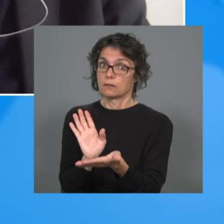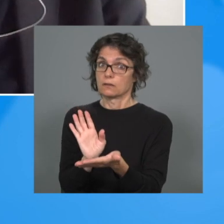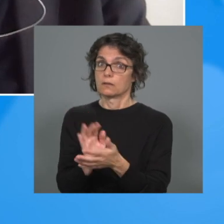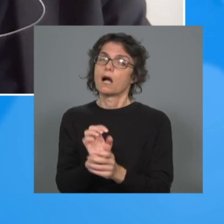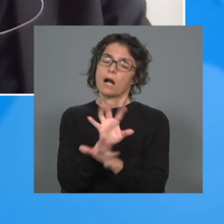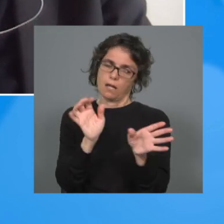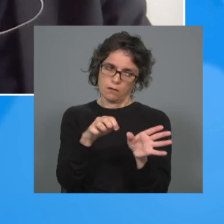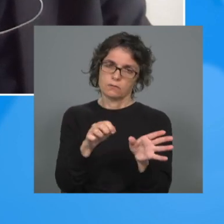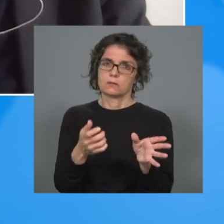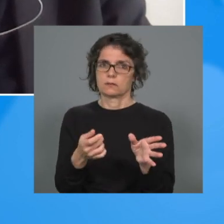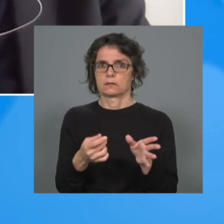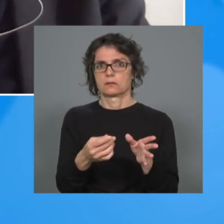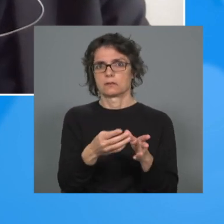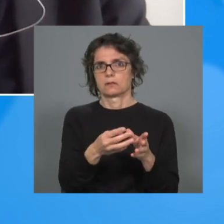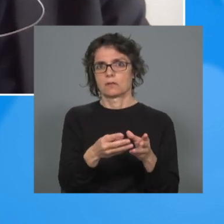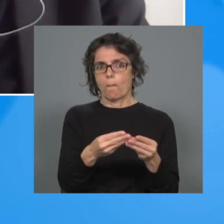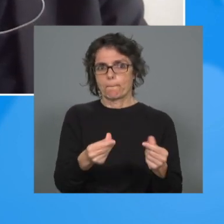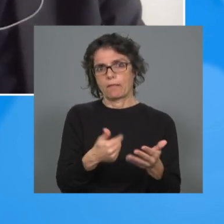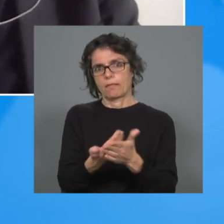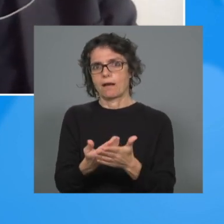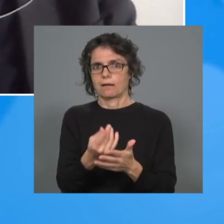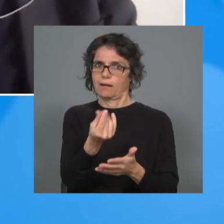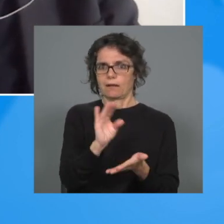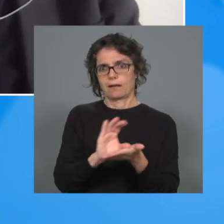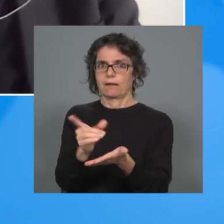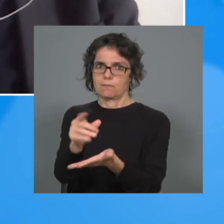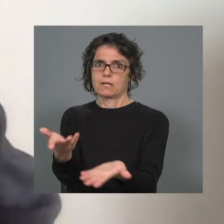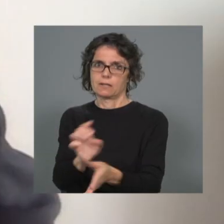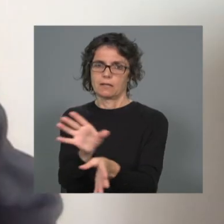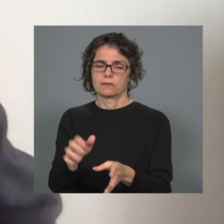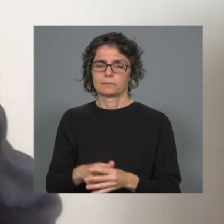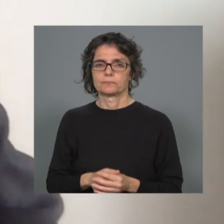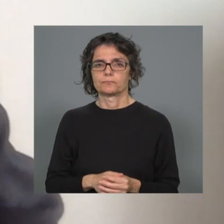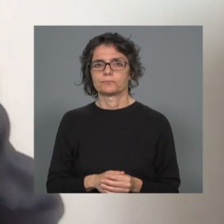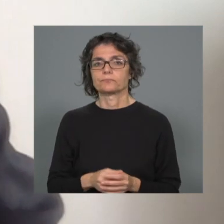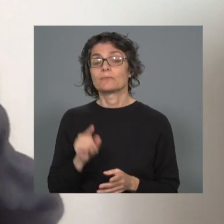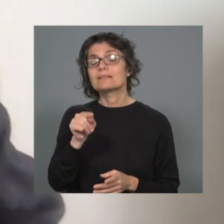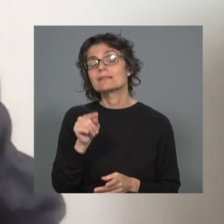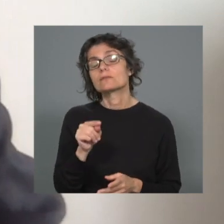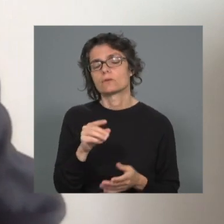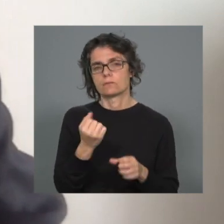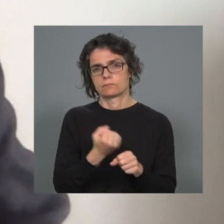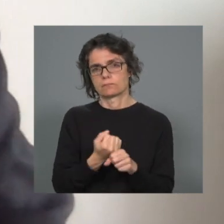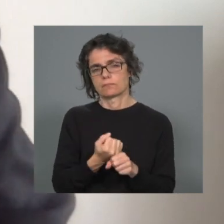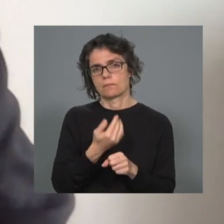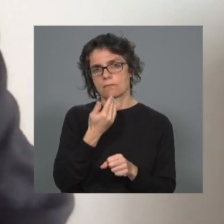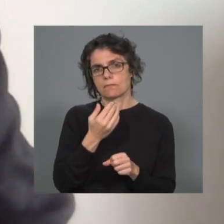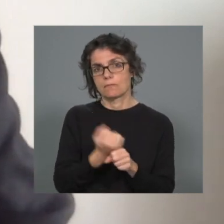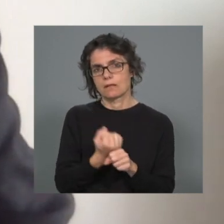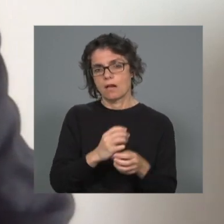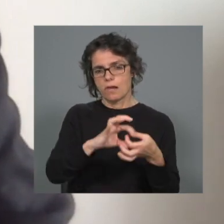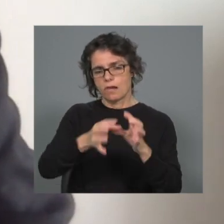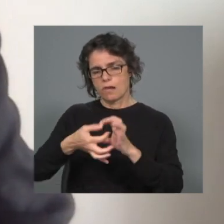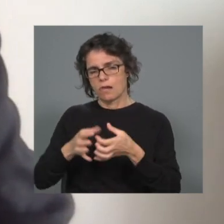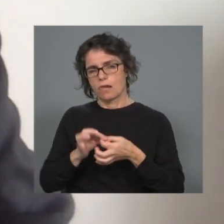Exatamente, tem que dar os meios necessários para que possam depois executar. Mas aí tem de haver todo um trabalho articulado de boa-fé entre todos,